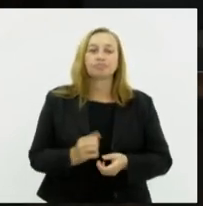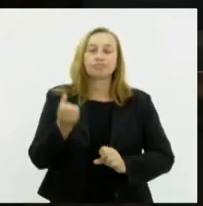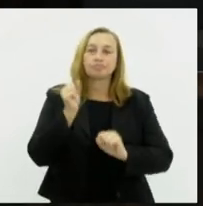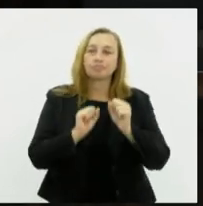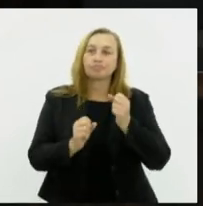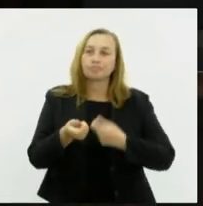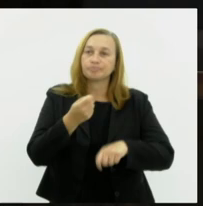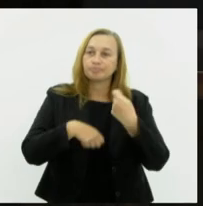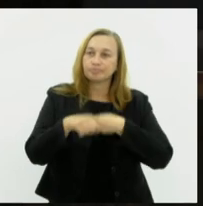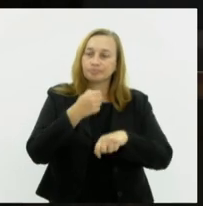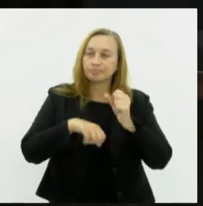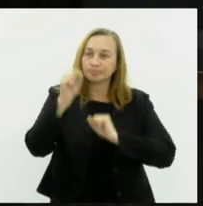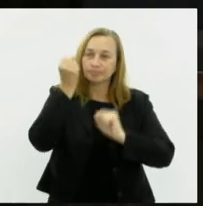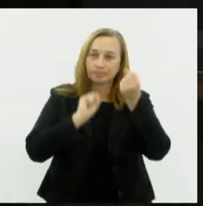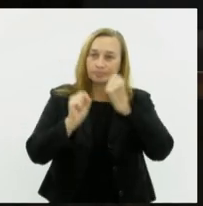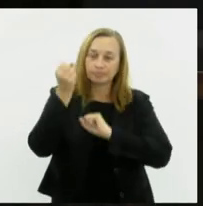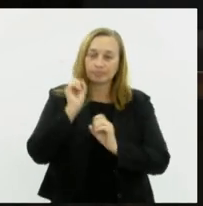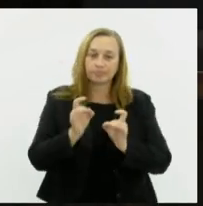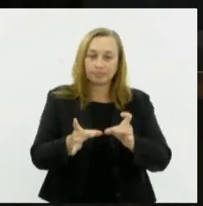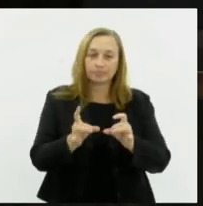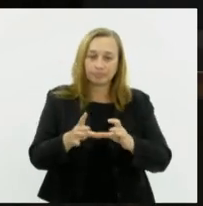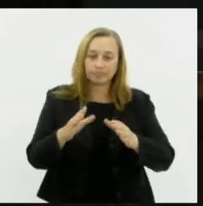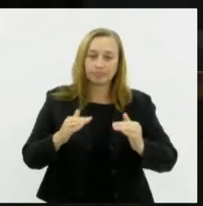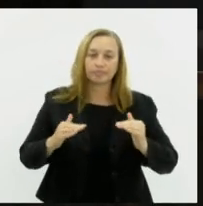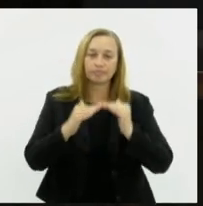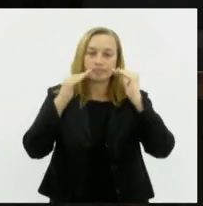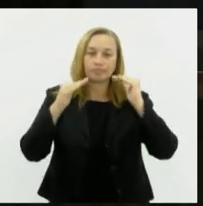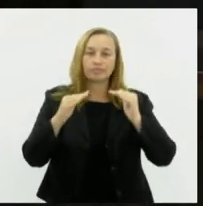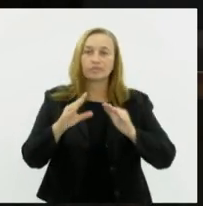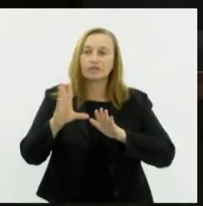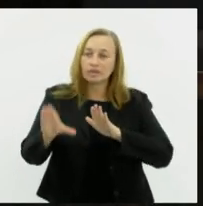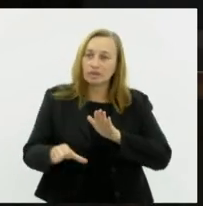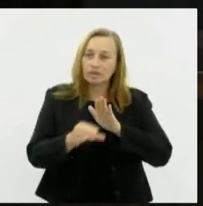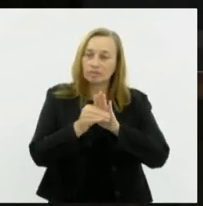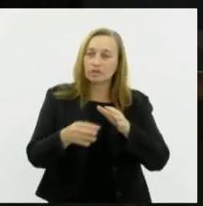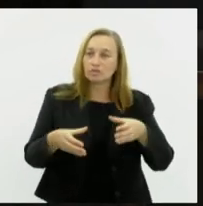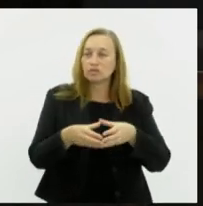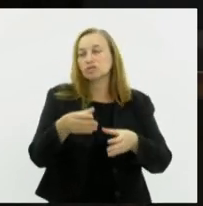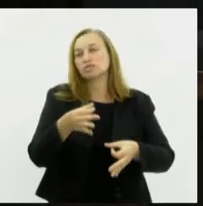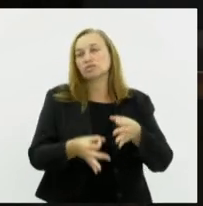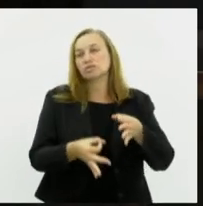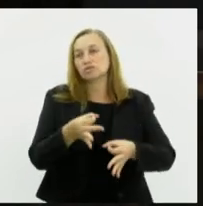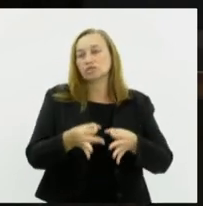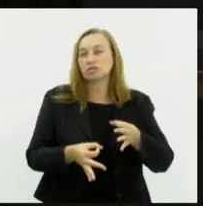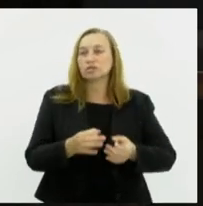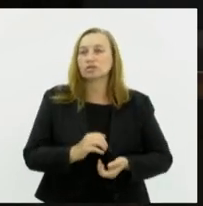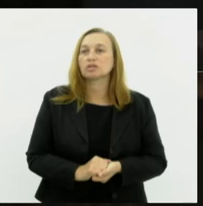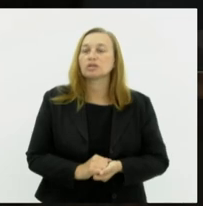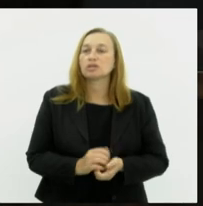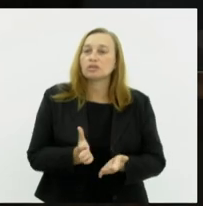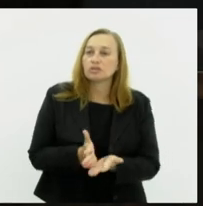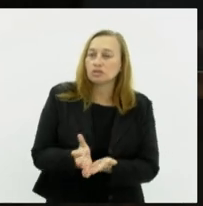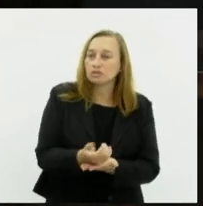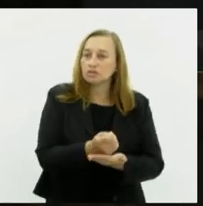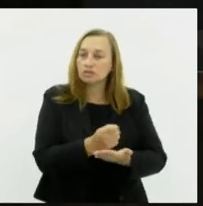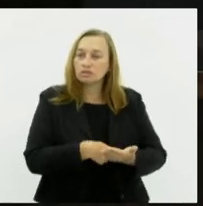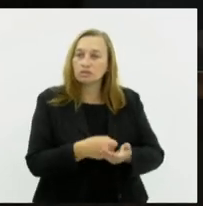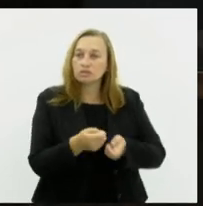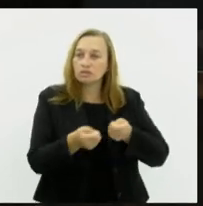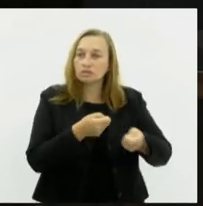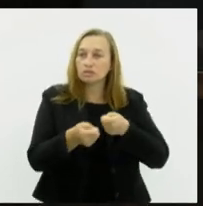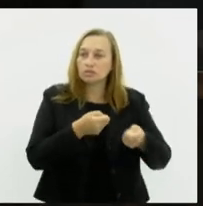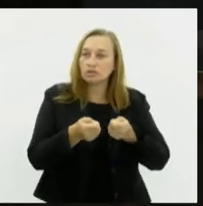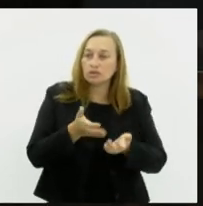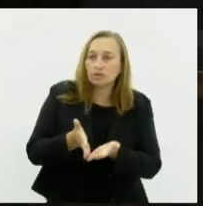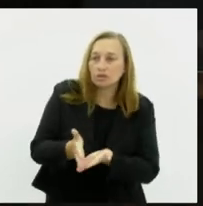Indústria e Comércio, favorável. Com a emenda da Comissão de Constituição e Justiça, de Tributação, Controle da